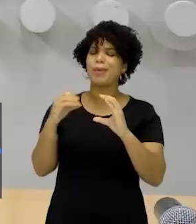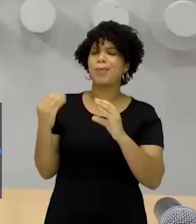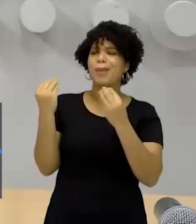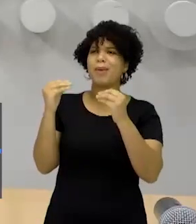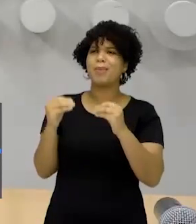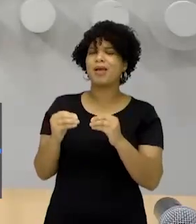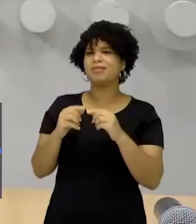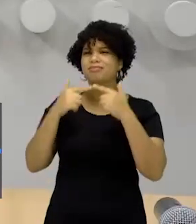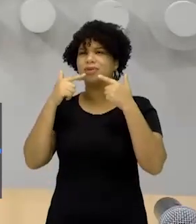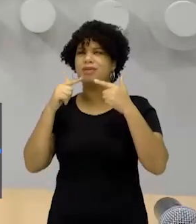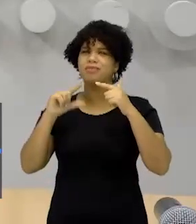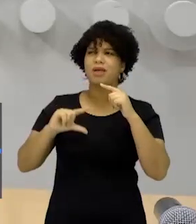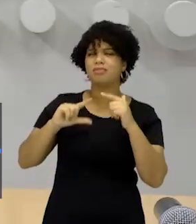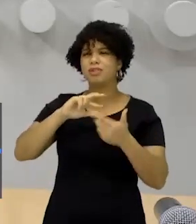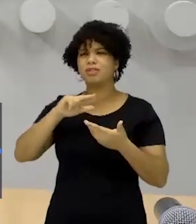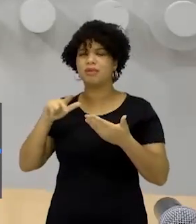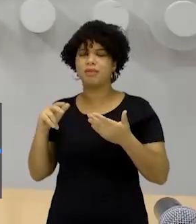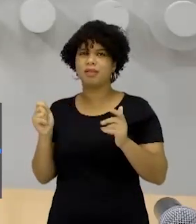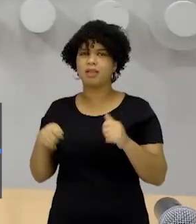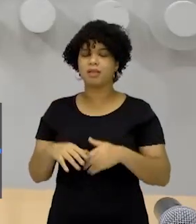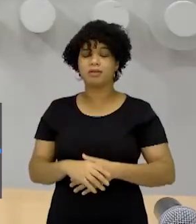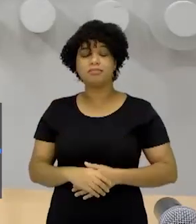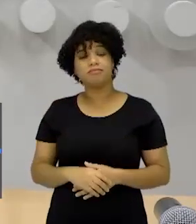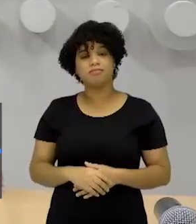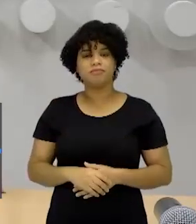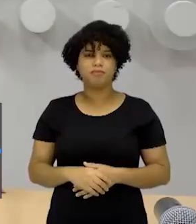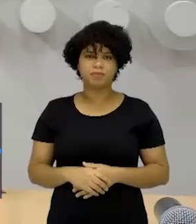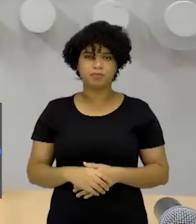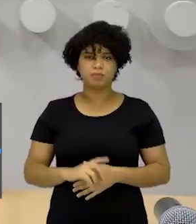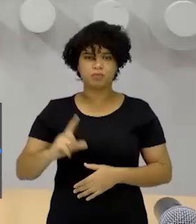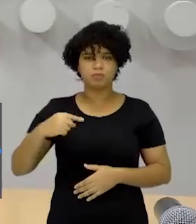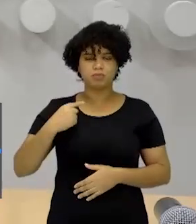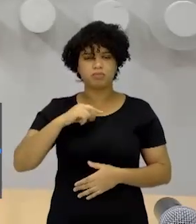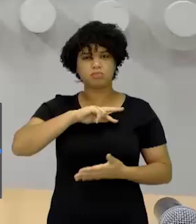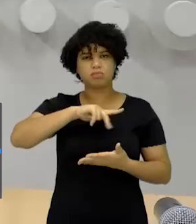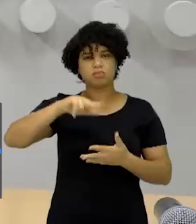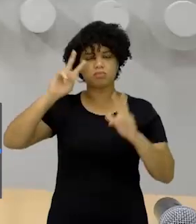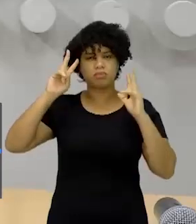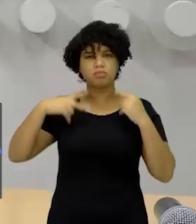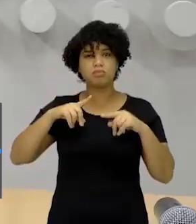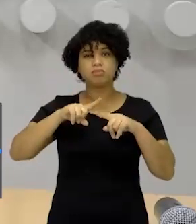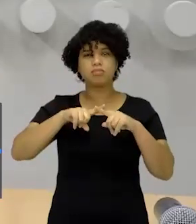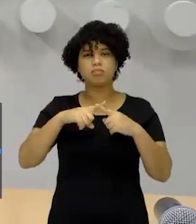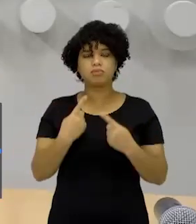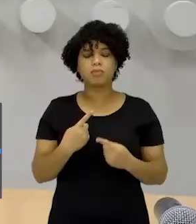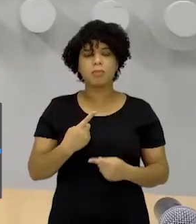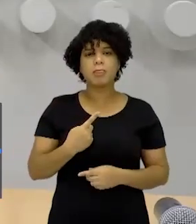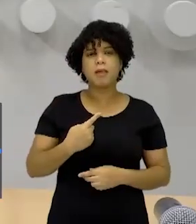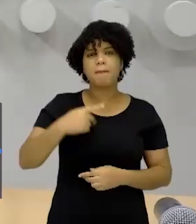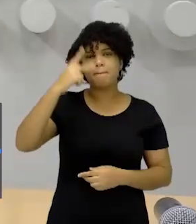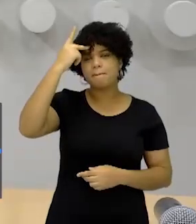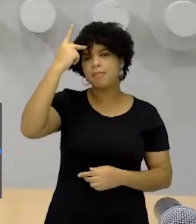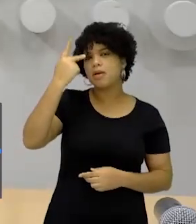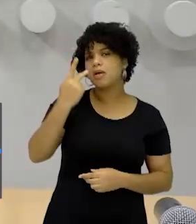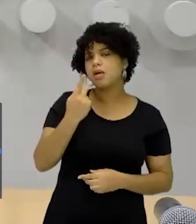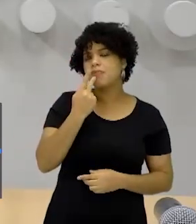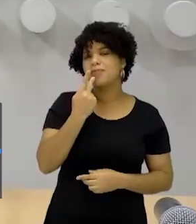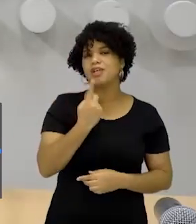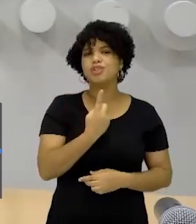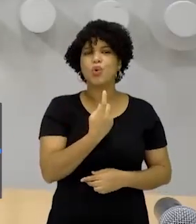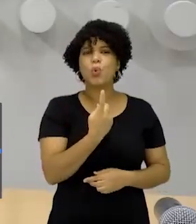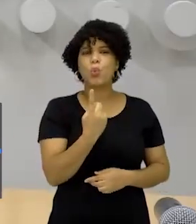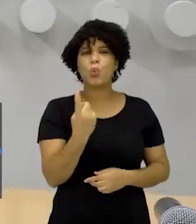somos seres múltiplos, mas a identidade de cada um é particular e única. Criar no meio digital uma ilusão em respeito